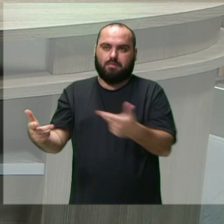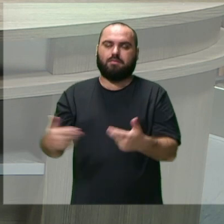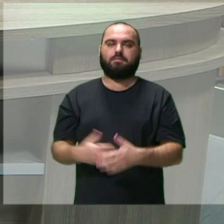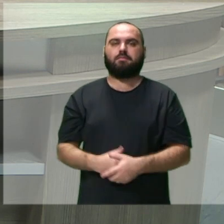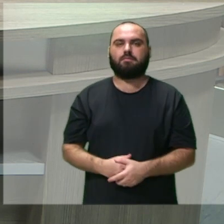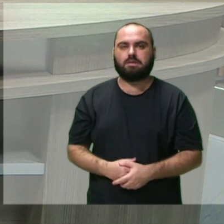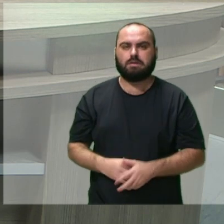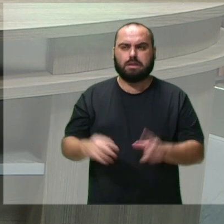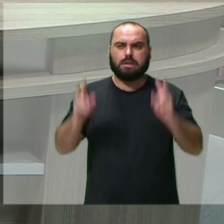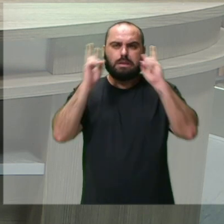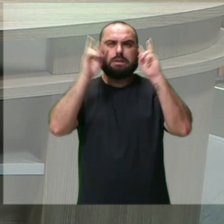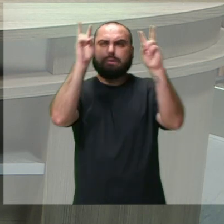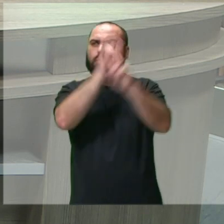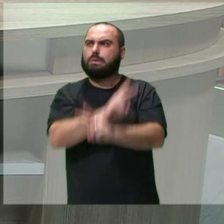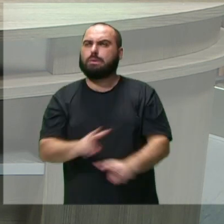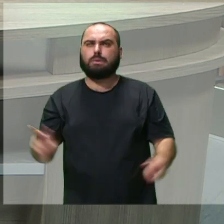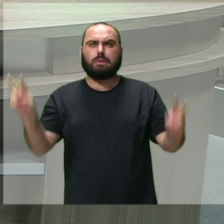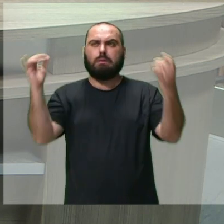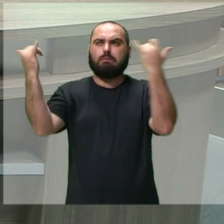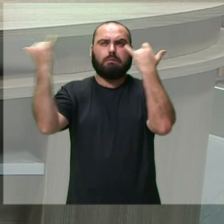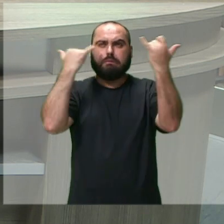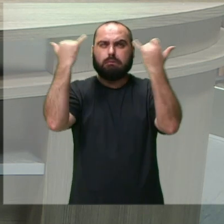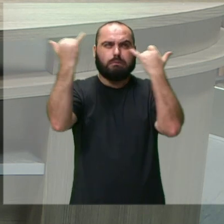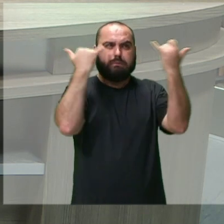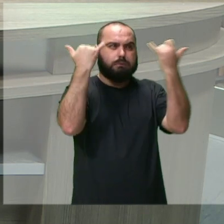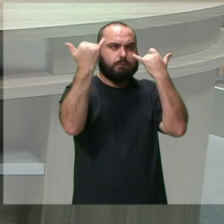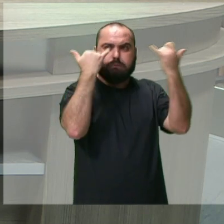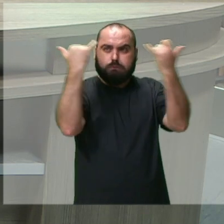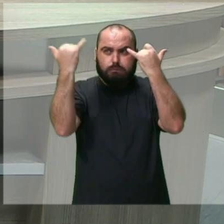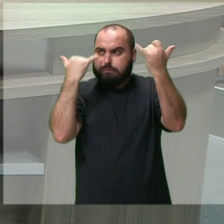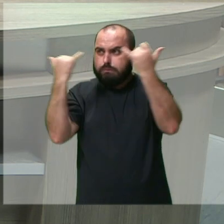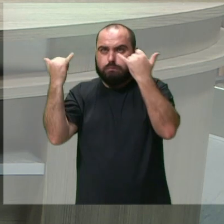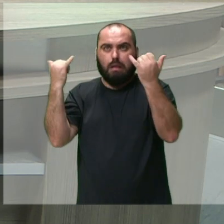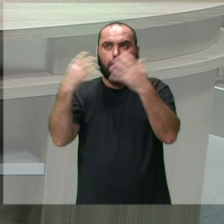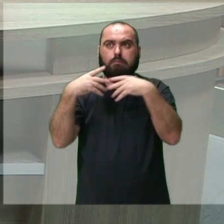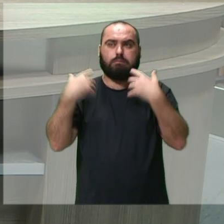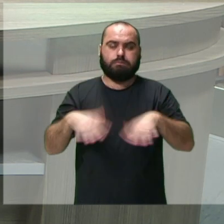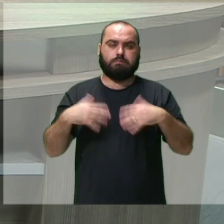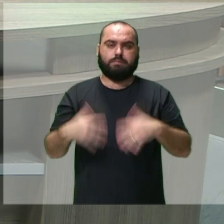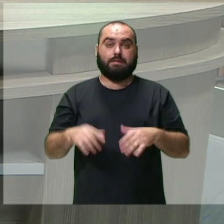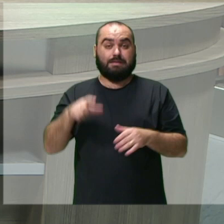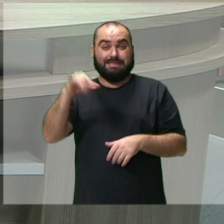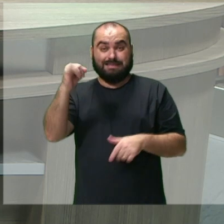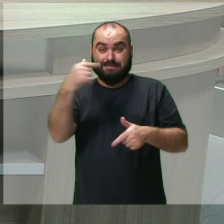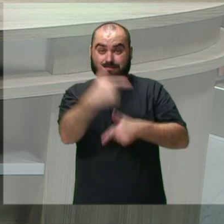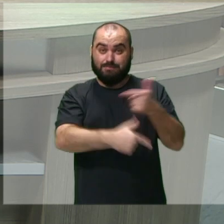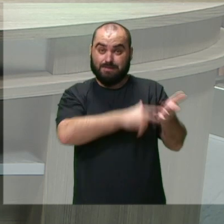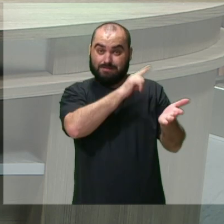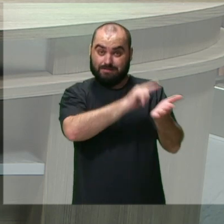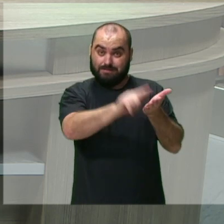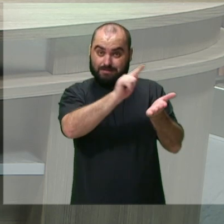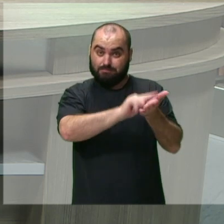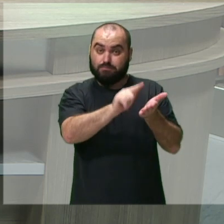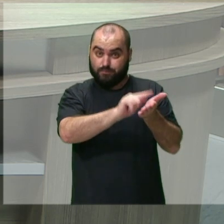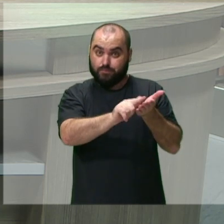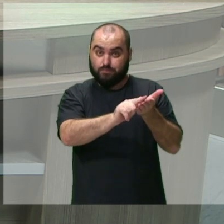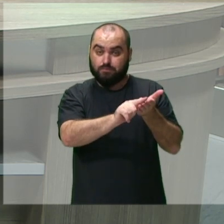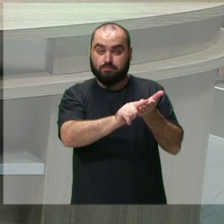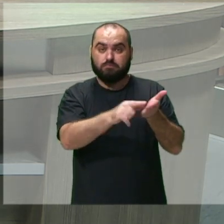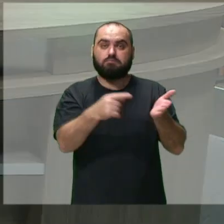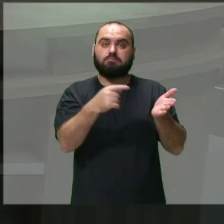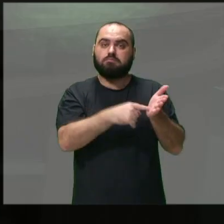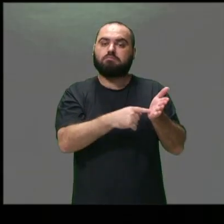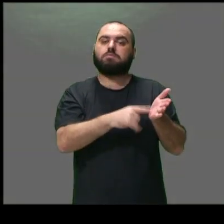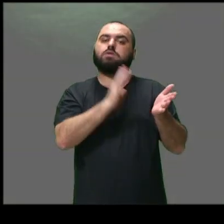visual muito grande, é muita informação, nosso olho já não para mais. E se o trabalho estiver limpo, provavelmente seu olhar ele vai